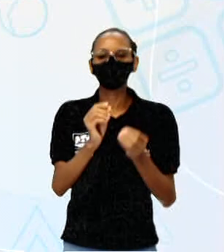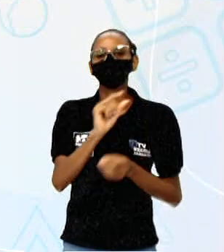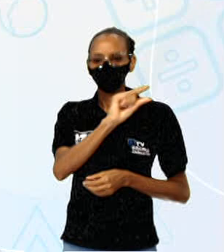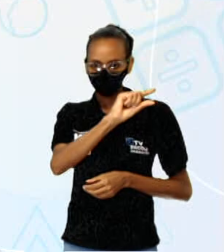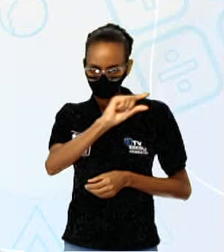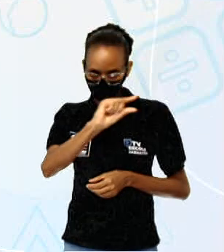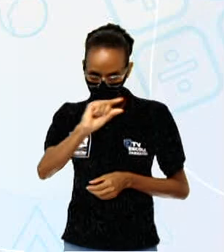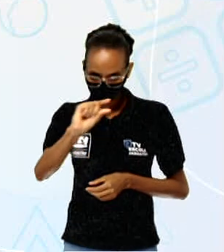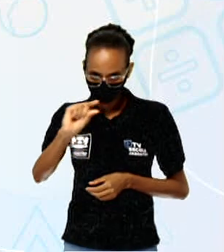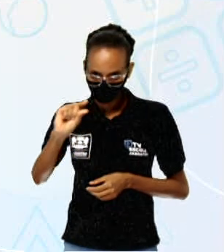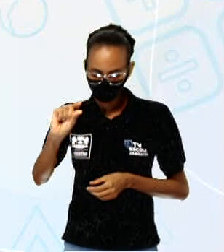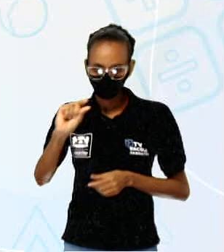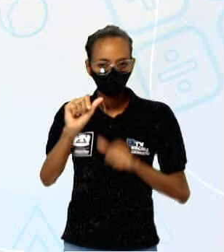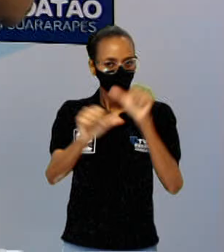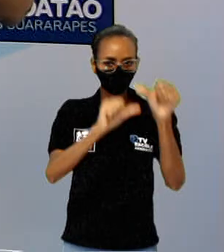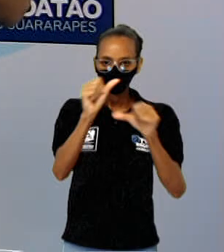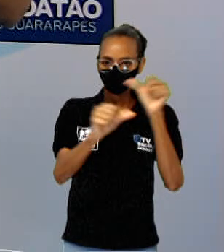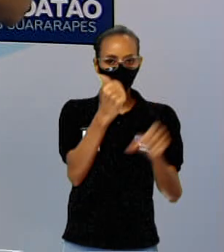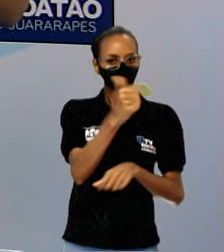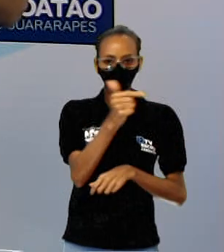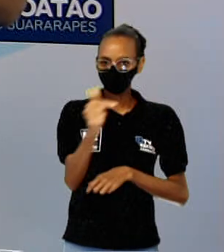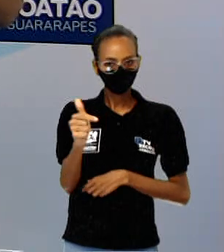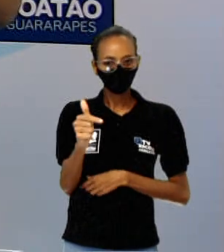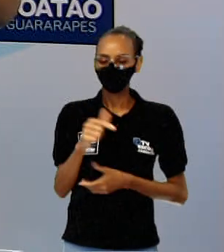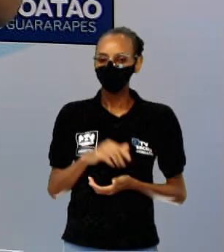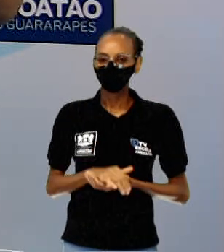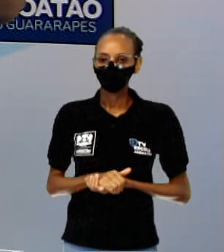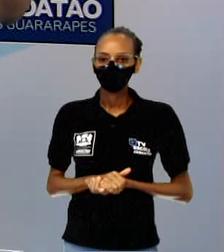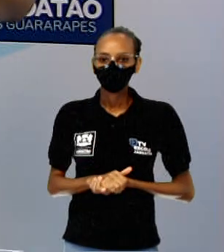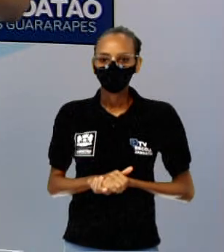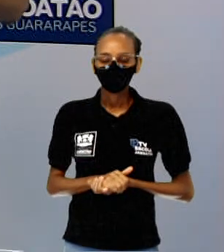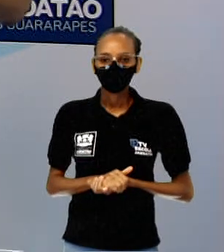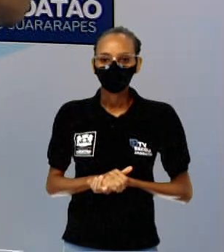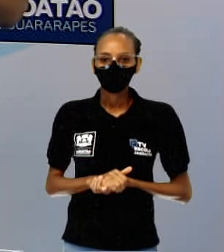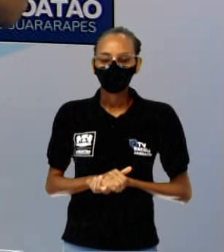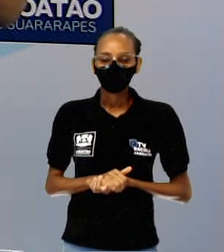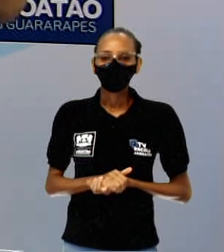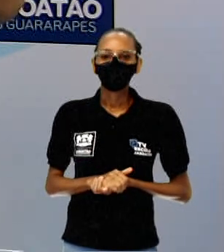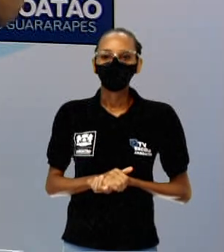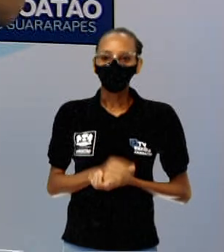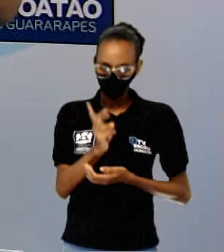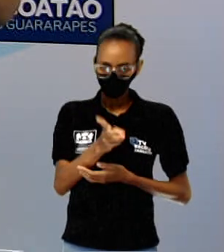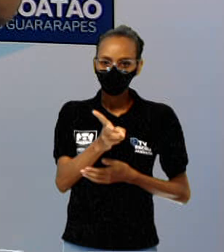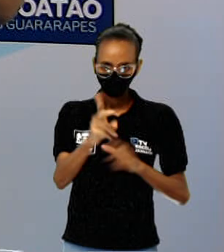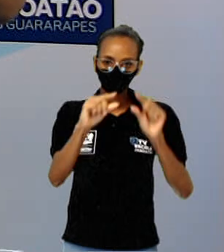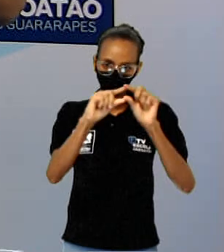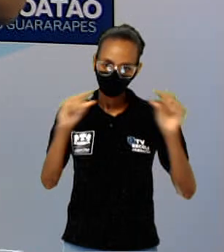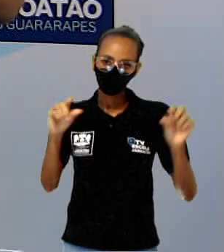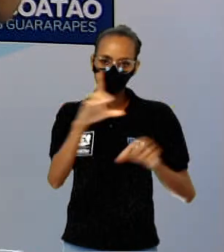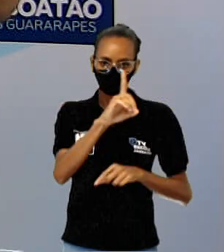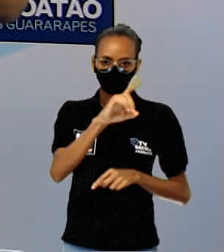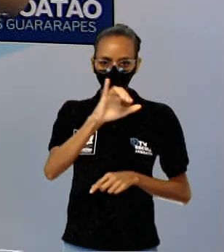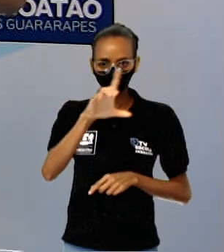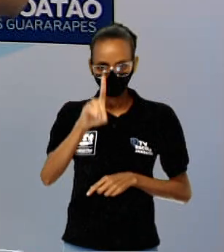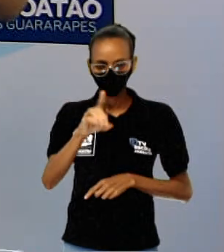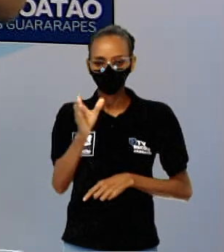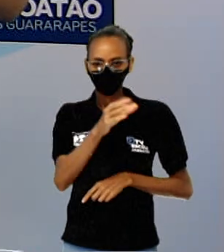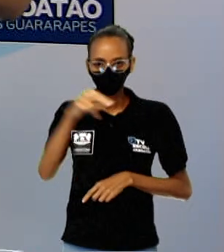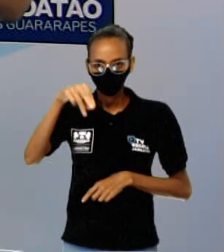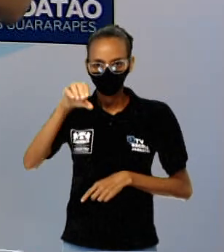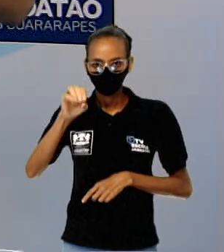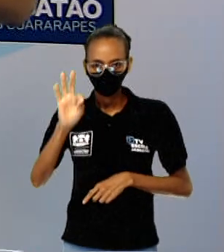not. Né? Não vai modificar o did novamente de acordo com nada. Vai manter did not na